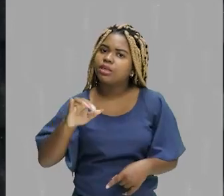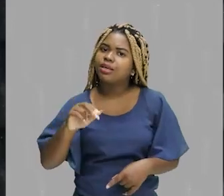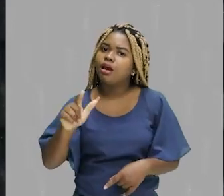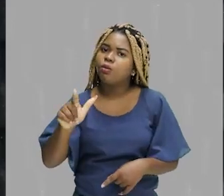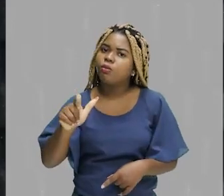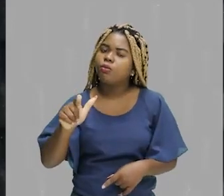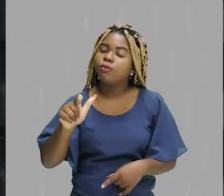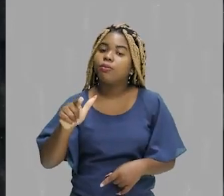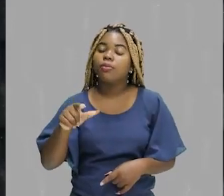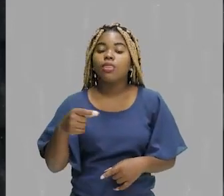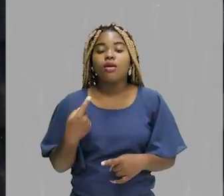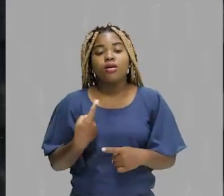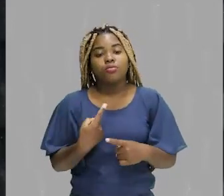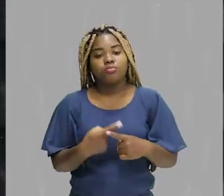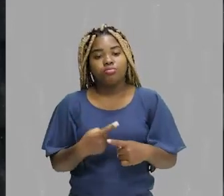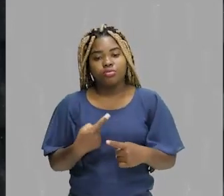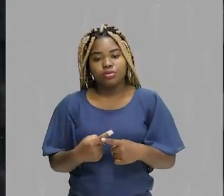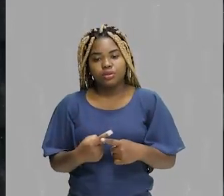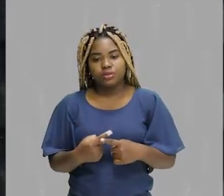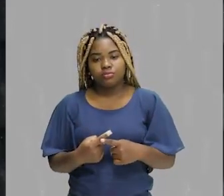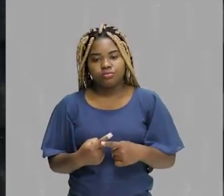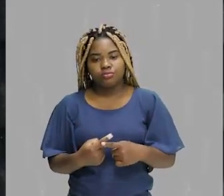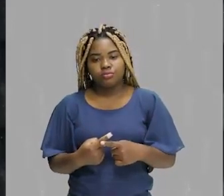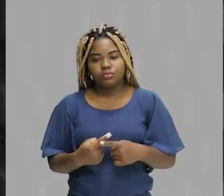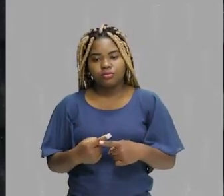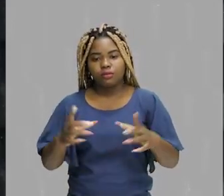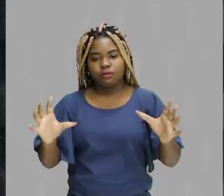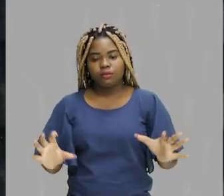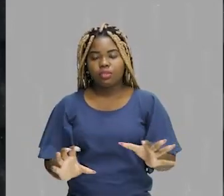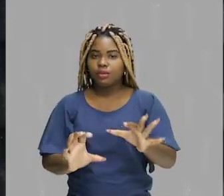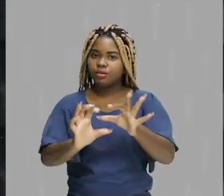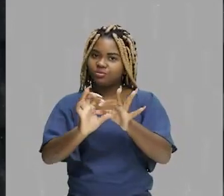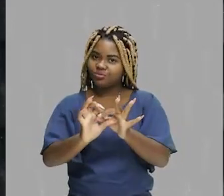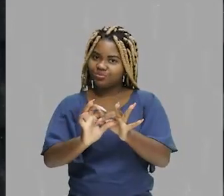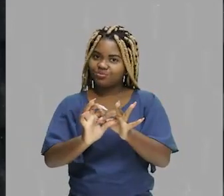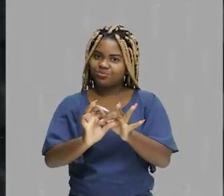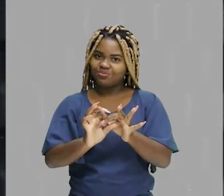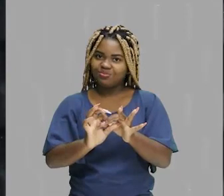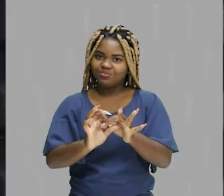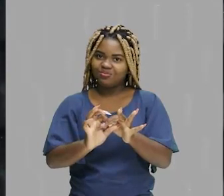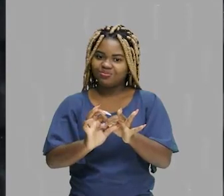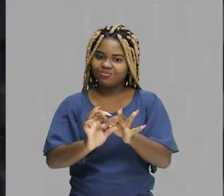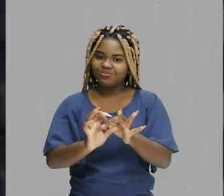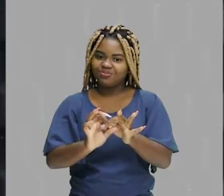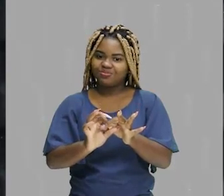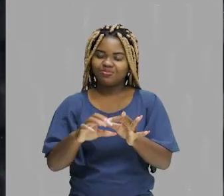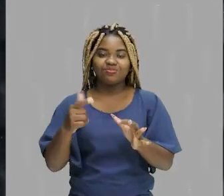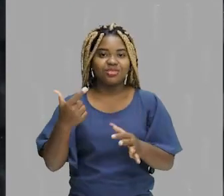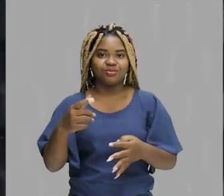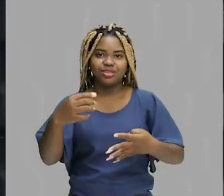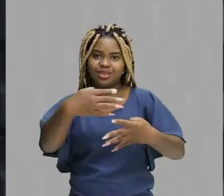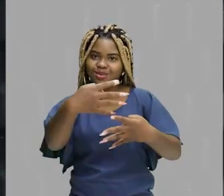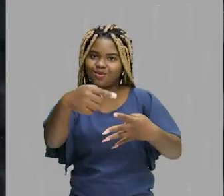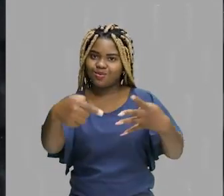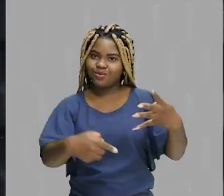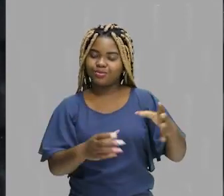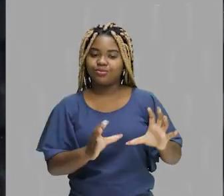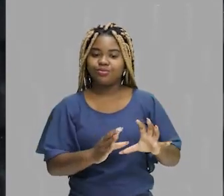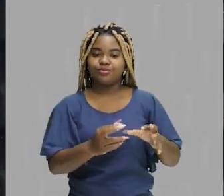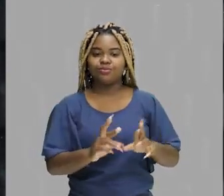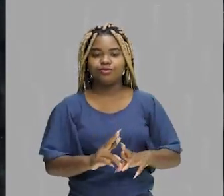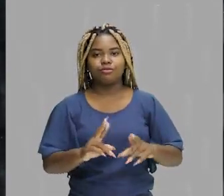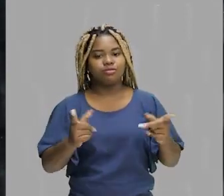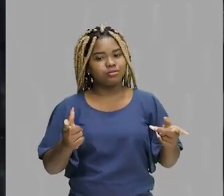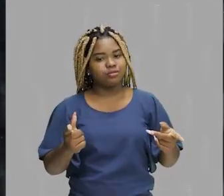Porque nenhum dos carbonos que aparece na estrutura tem 4 ligantes diferentes.